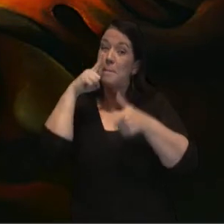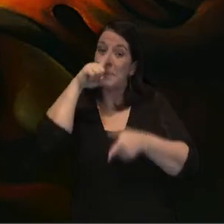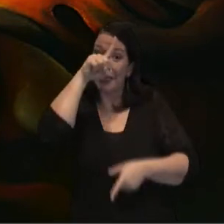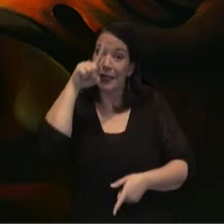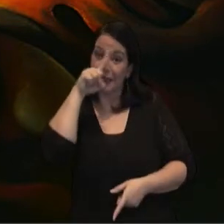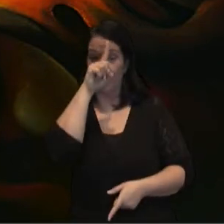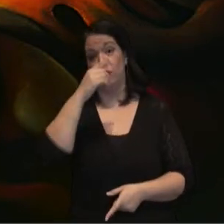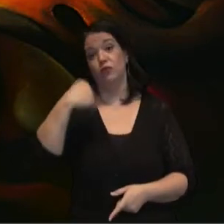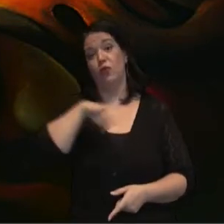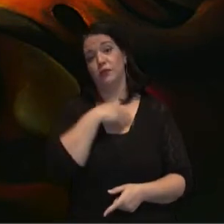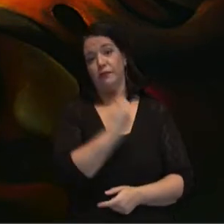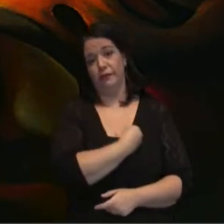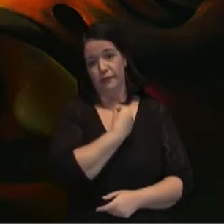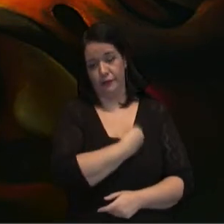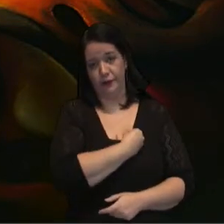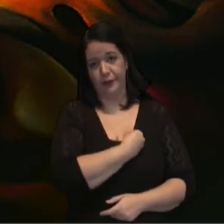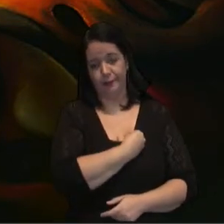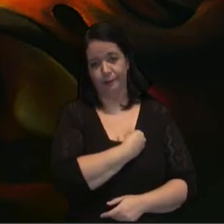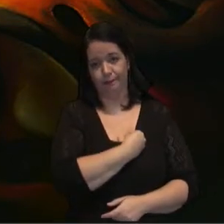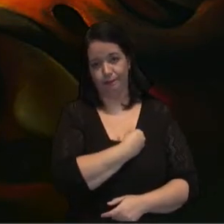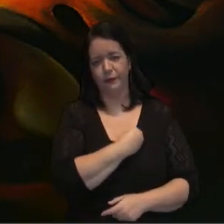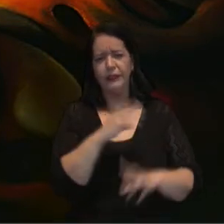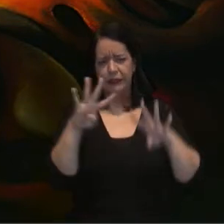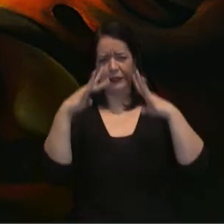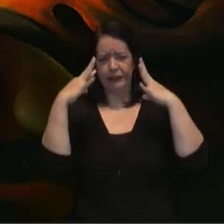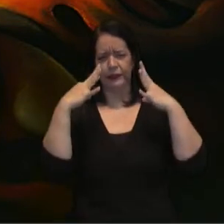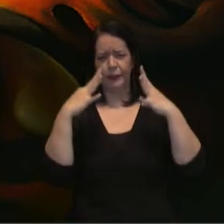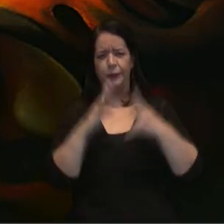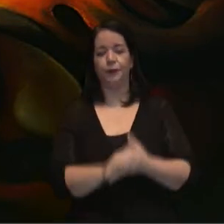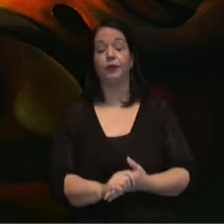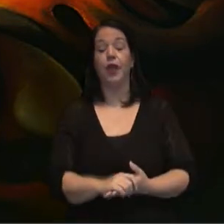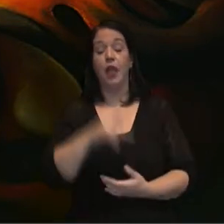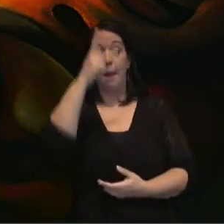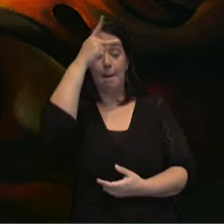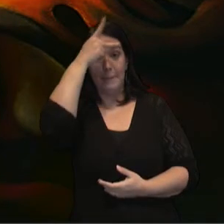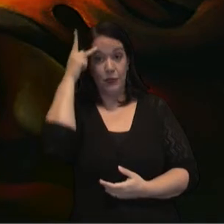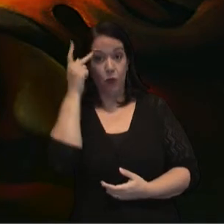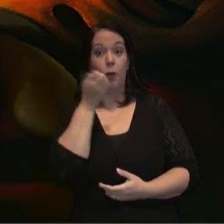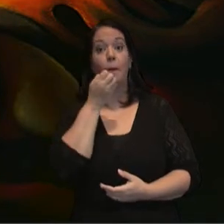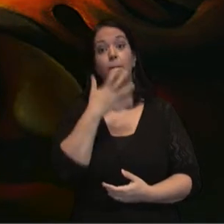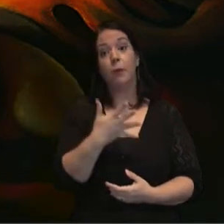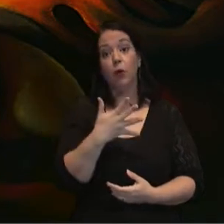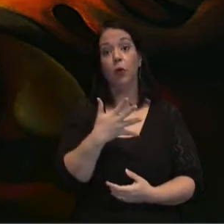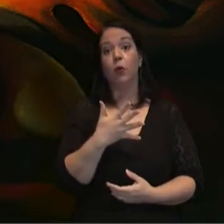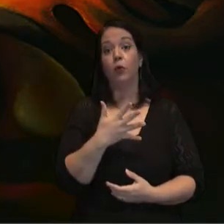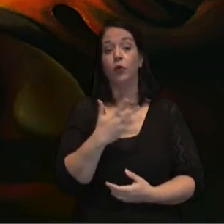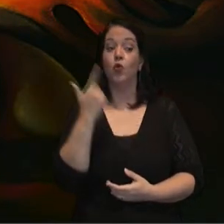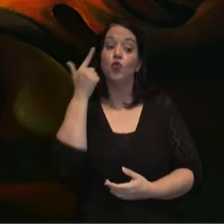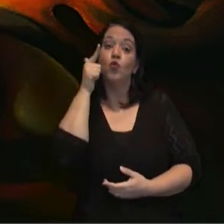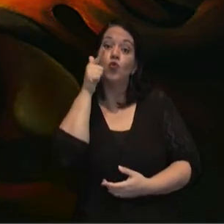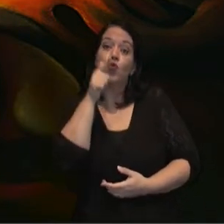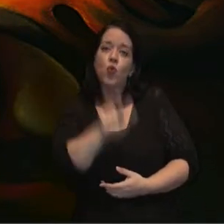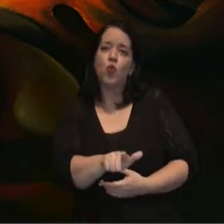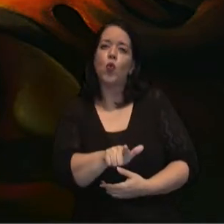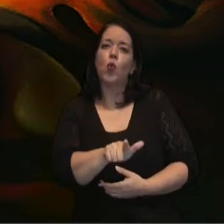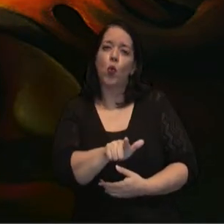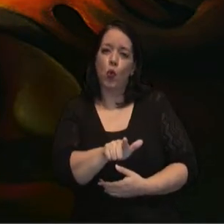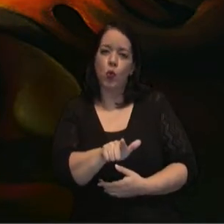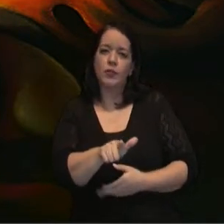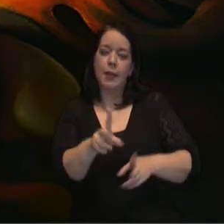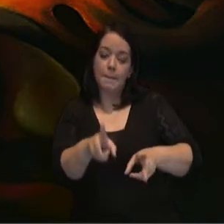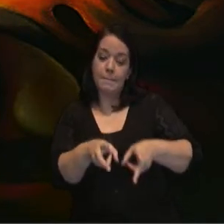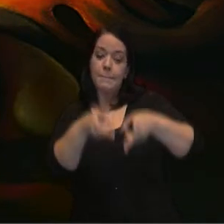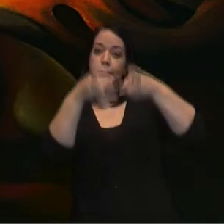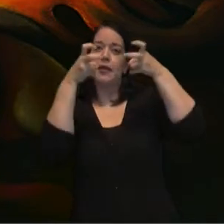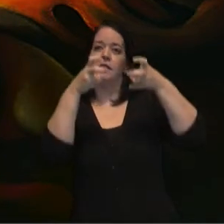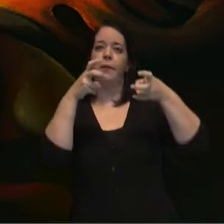Ouça isto, irmãos, repito: os homens de bem, pessoas do bem, têm uma perspectiva, uma visão correta